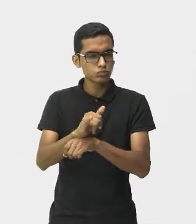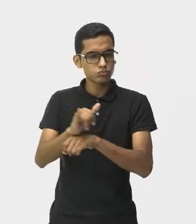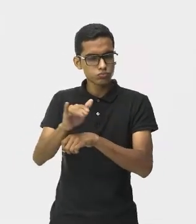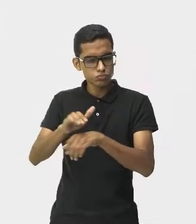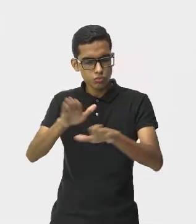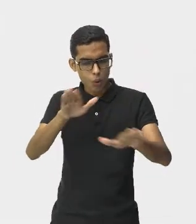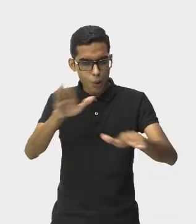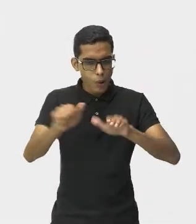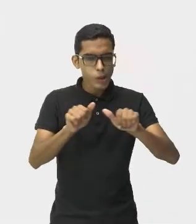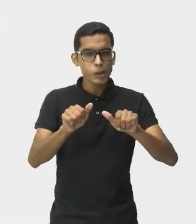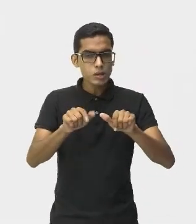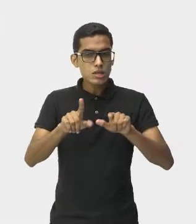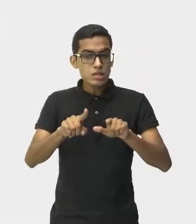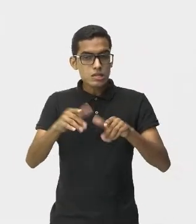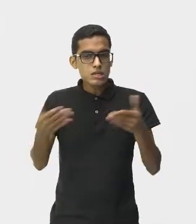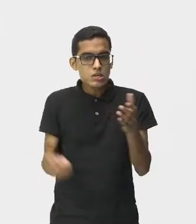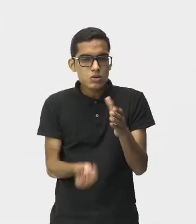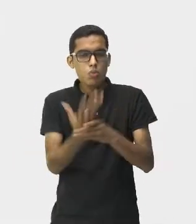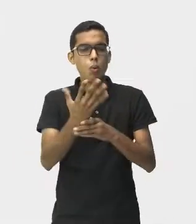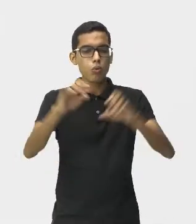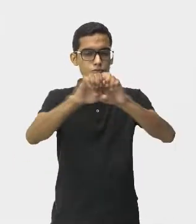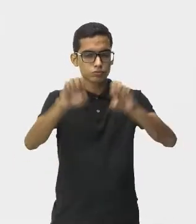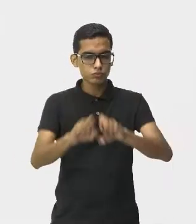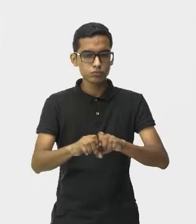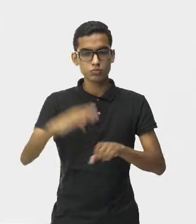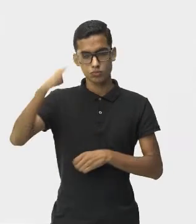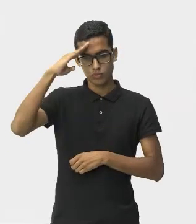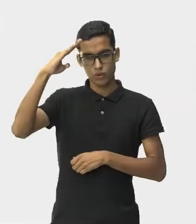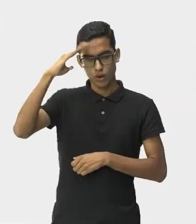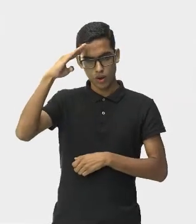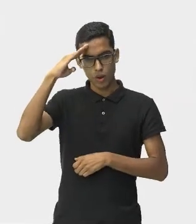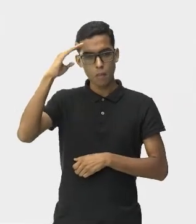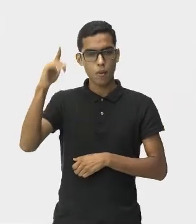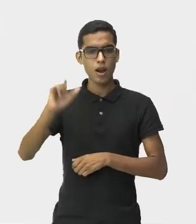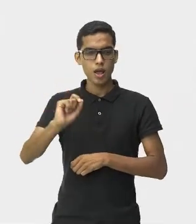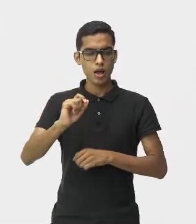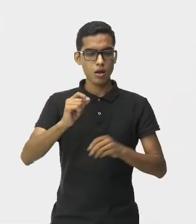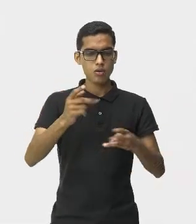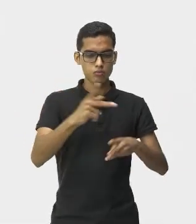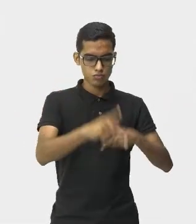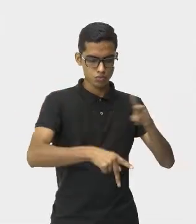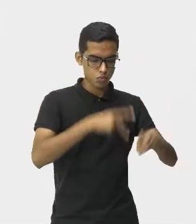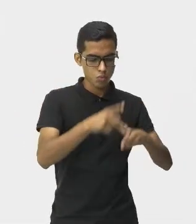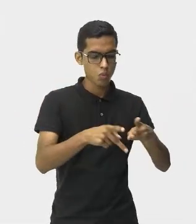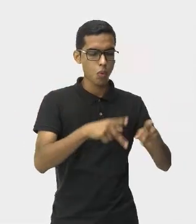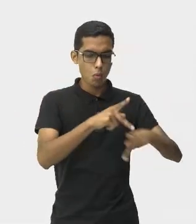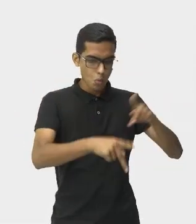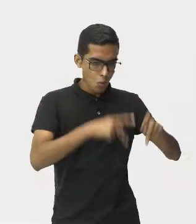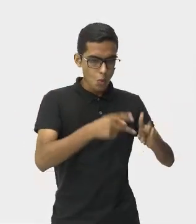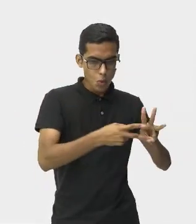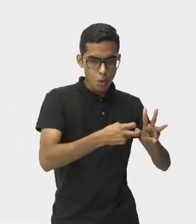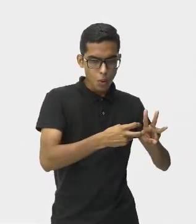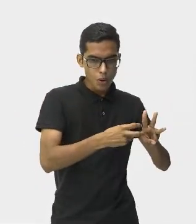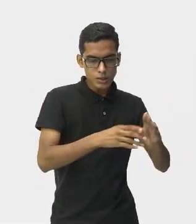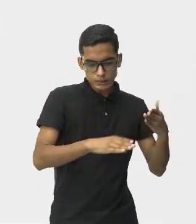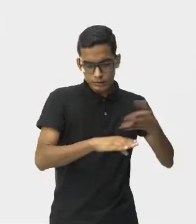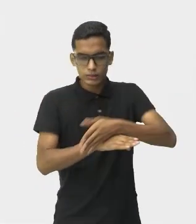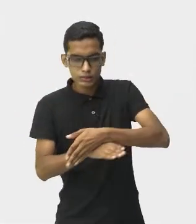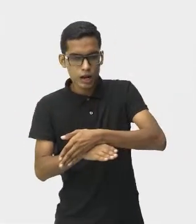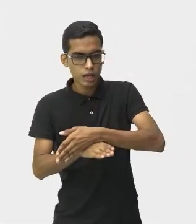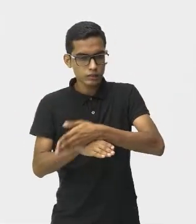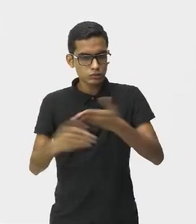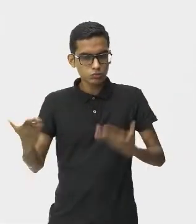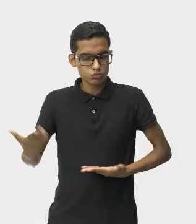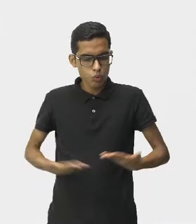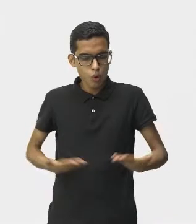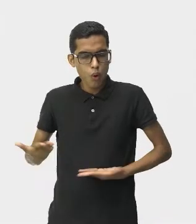estrutura militarizada para o enquadramento de indígenas no serviço real e particular. Isso aqui, gente,